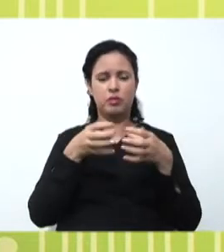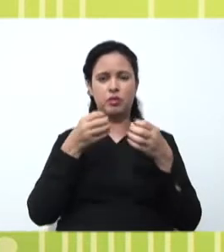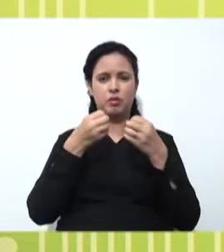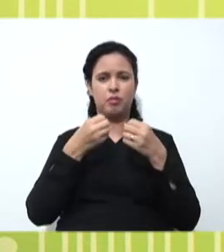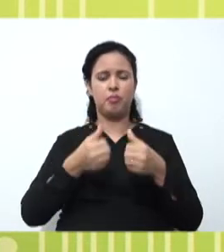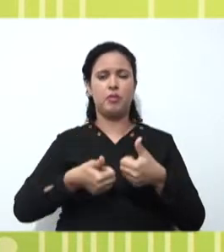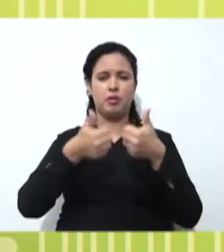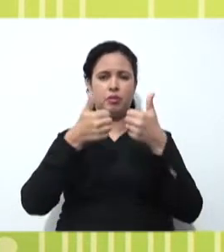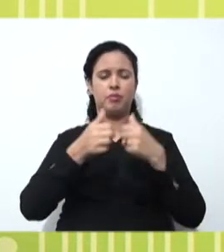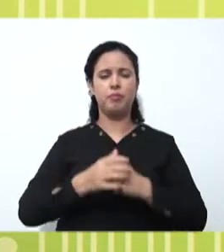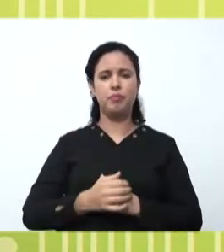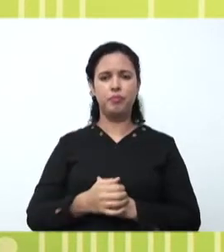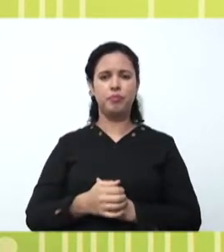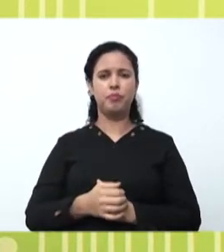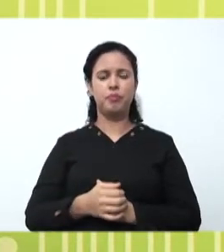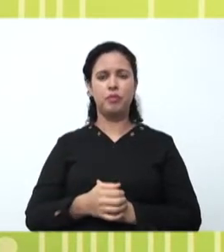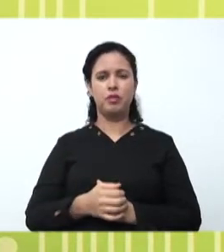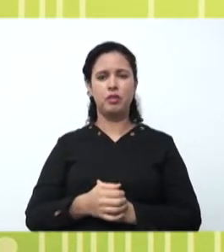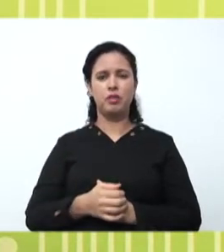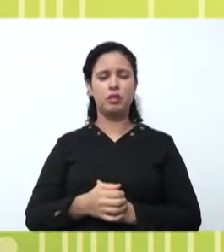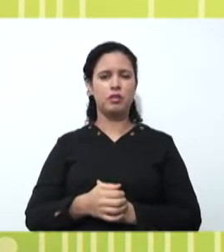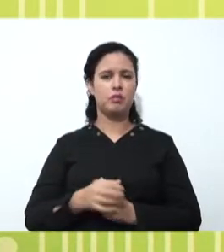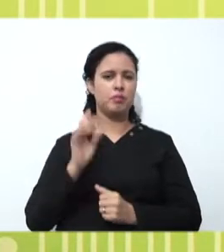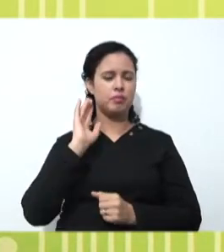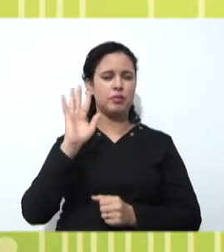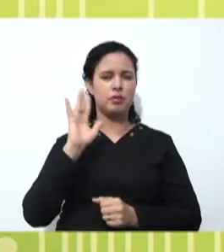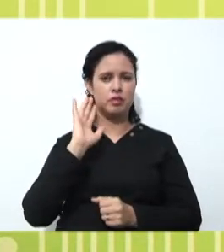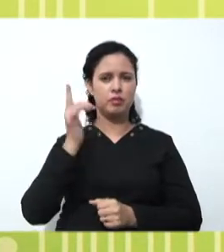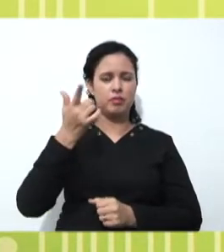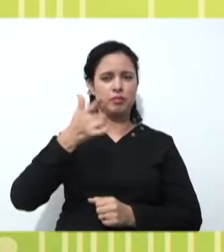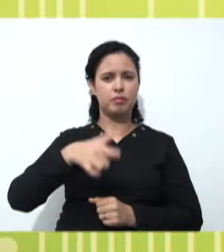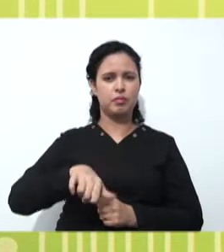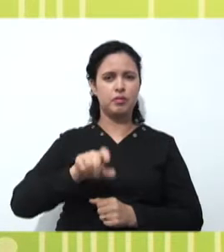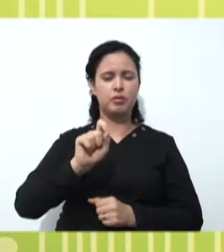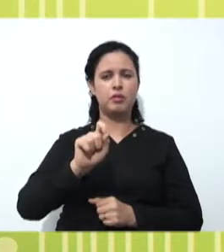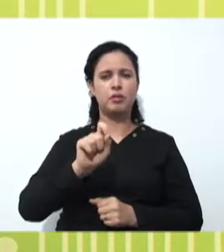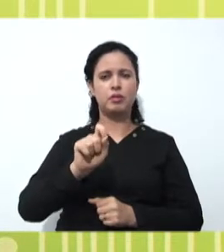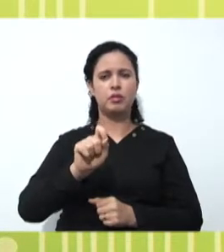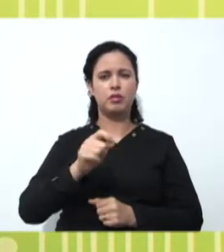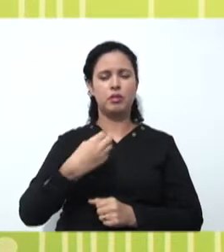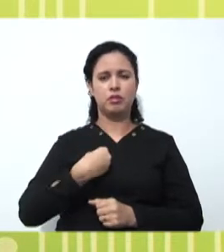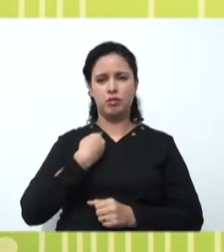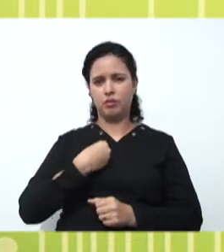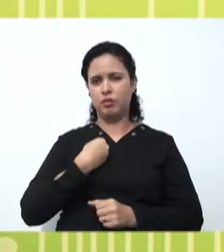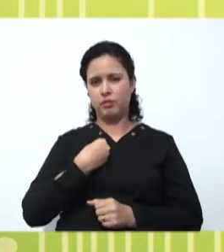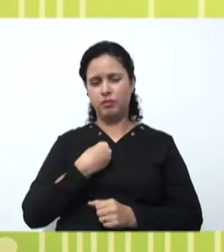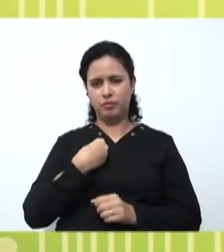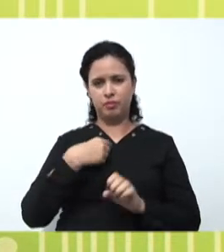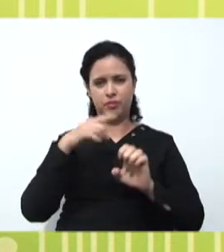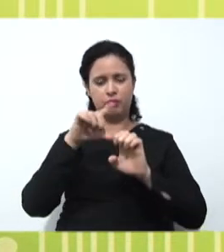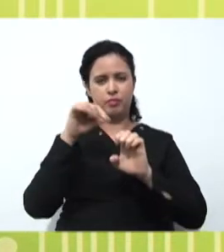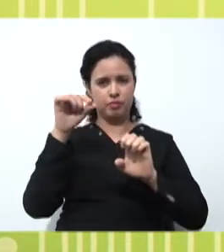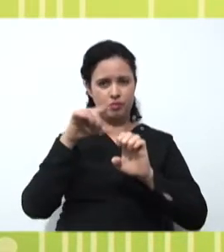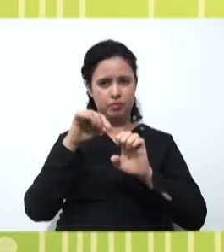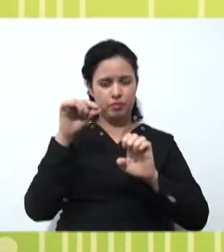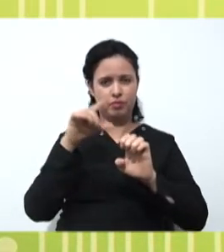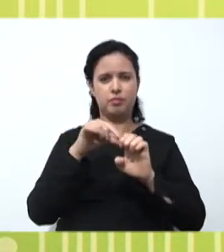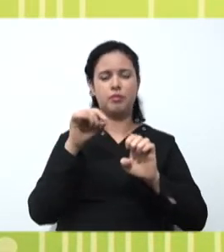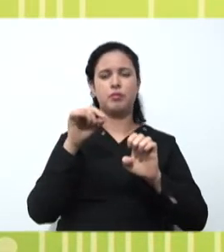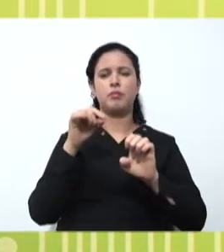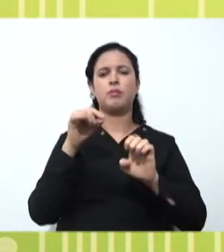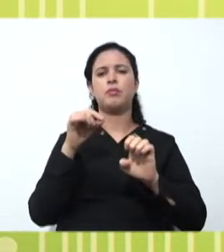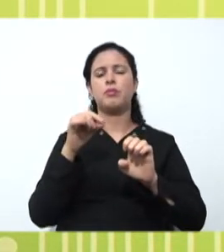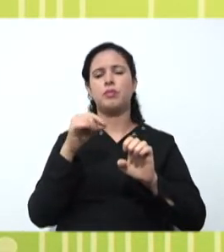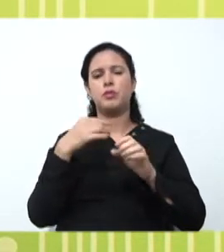maior, ok? Então, vamos pensar um pouquinho mais qual é a vida do empreendedor, quais são os elementos dessa vida